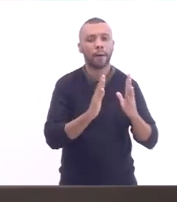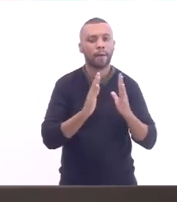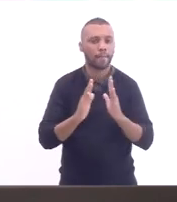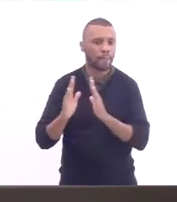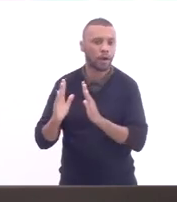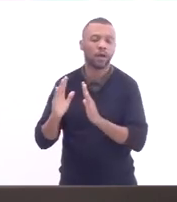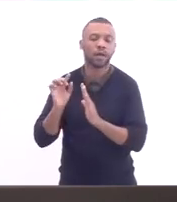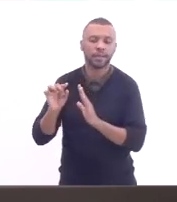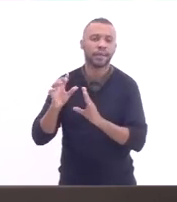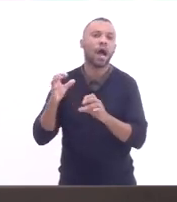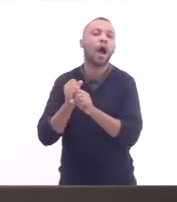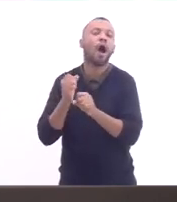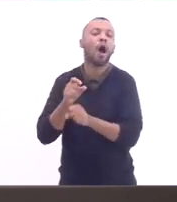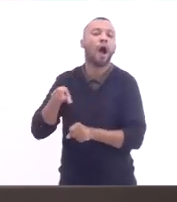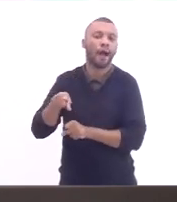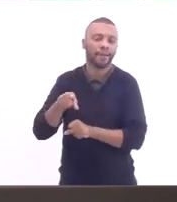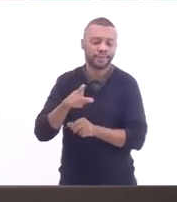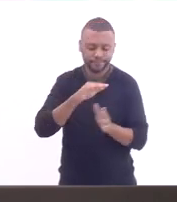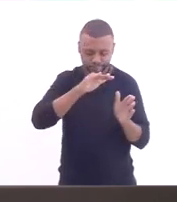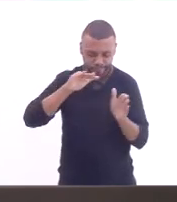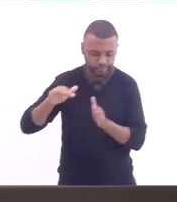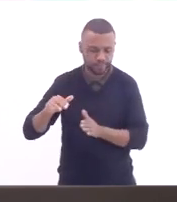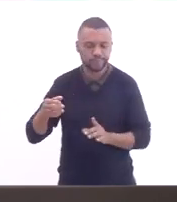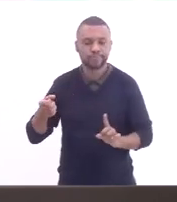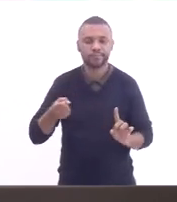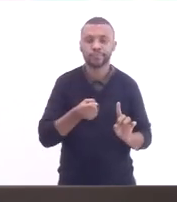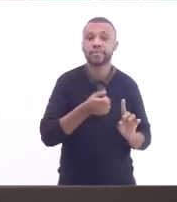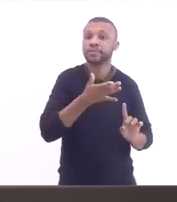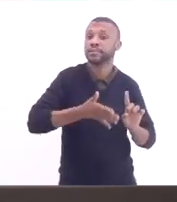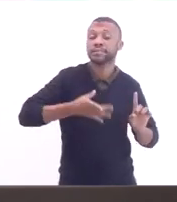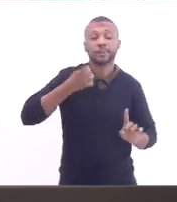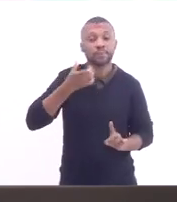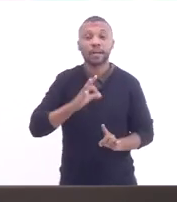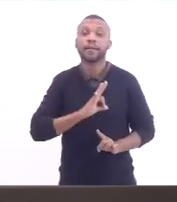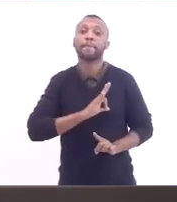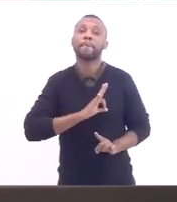de grandeza. Deputada Marta Rocha.